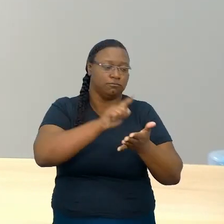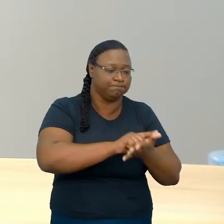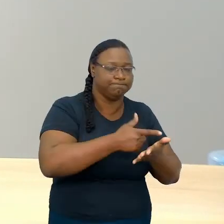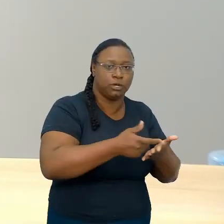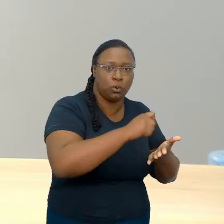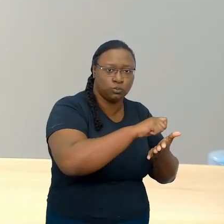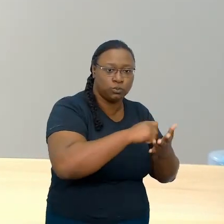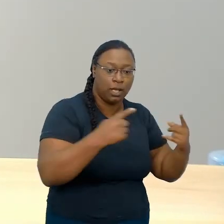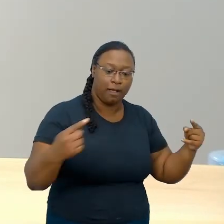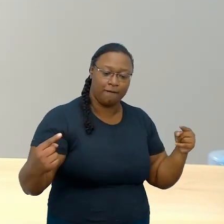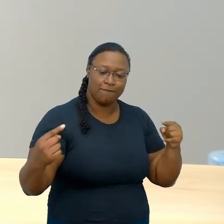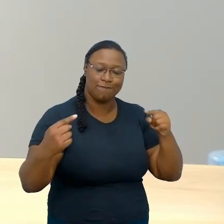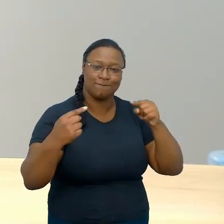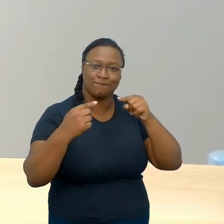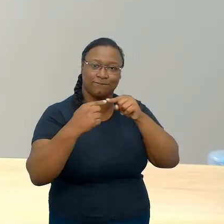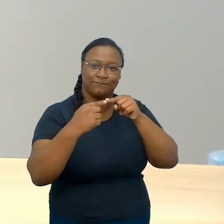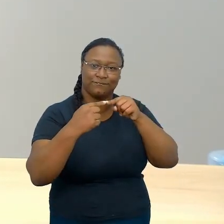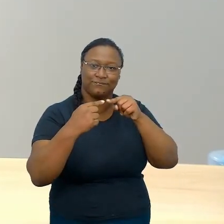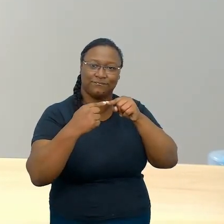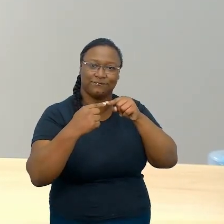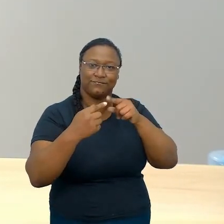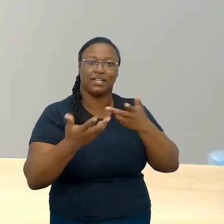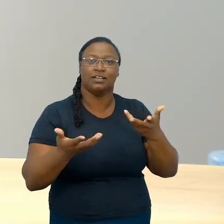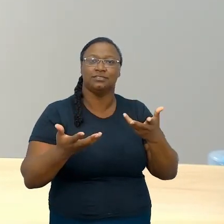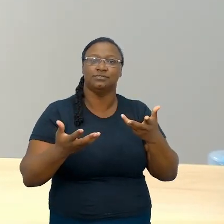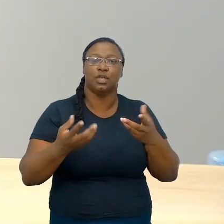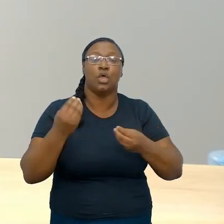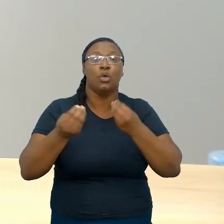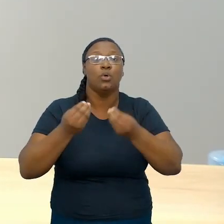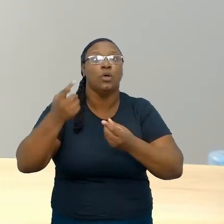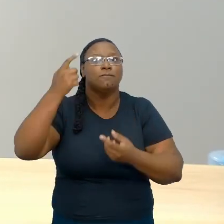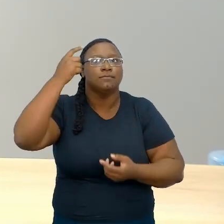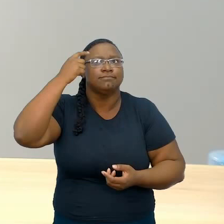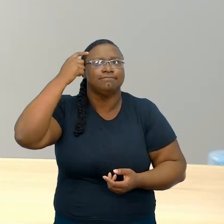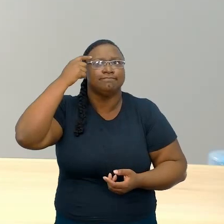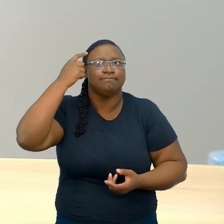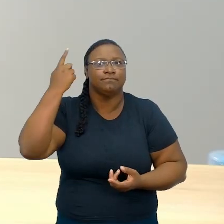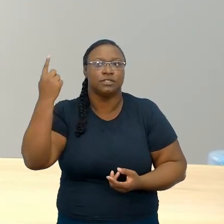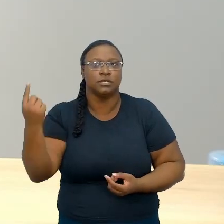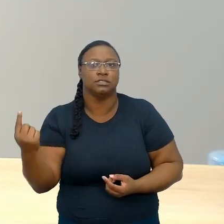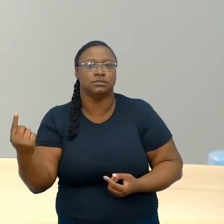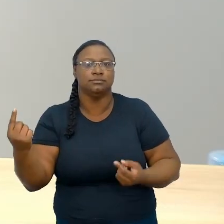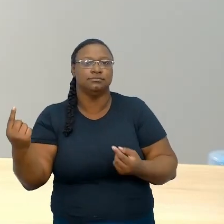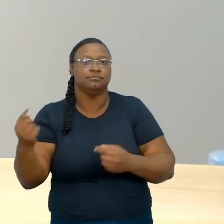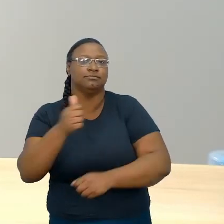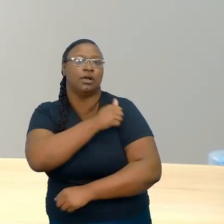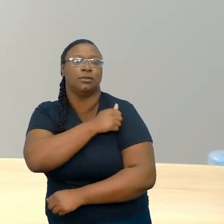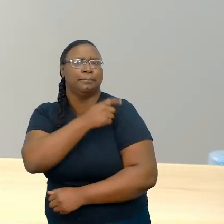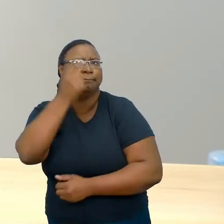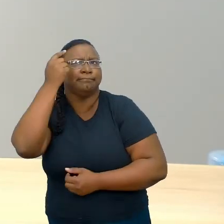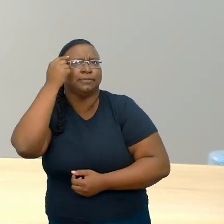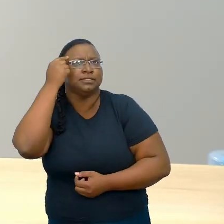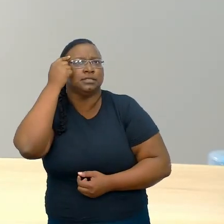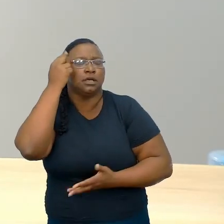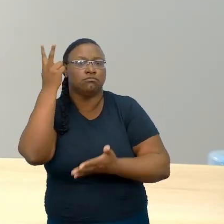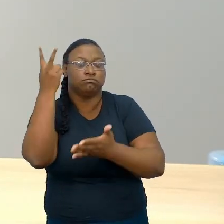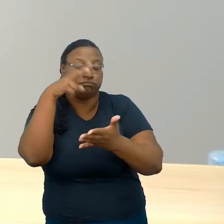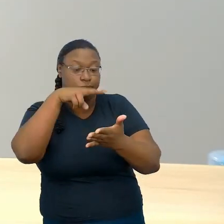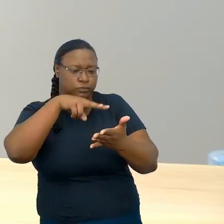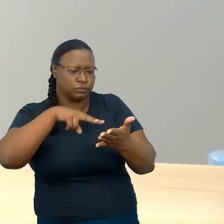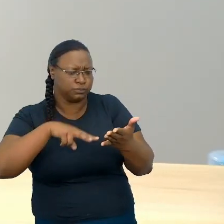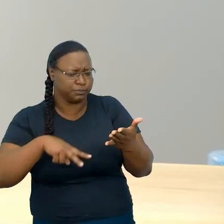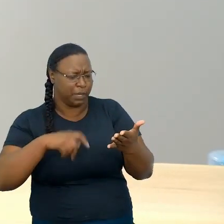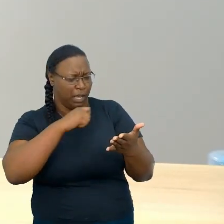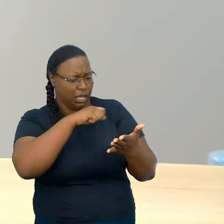interligados e como que ele pode ajudar o estudante a pensar nisso, né? Olhando para o diário de bordo, todas as anotações que eles fizeram desde